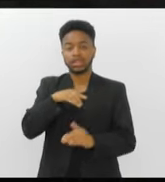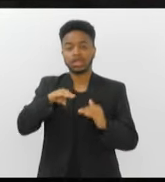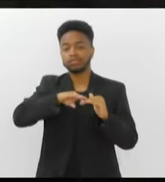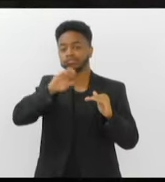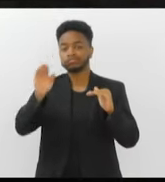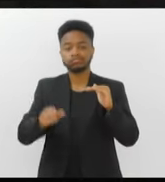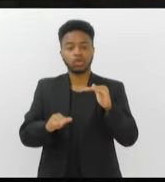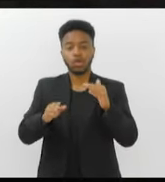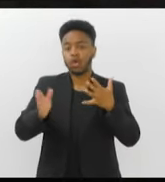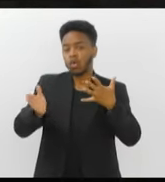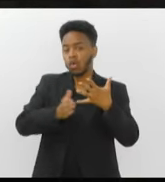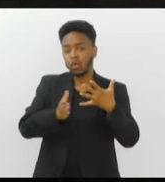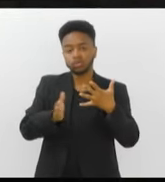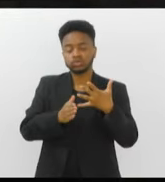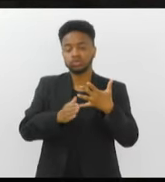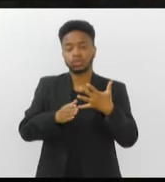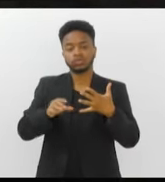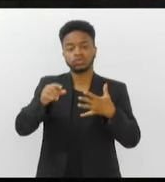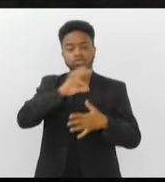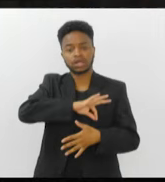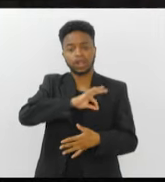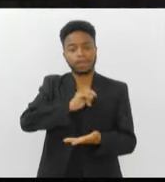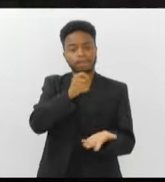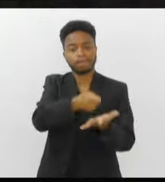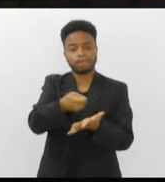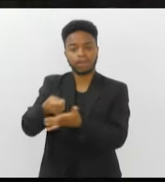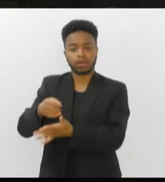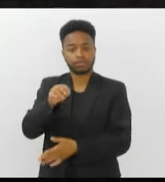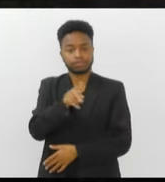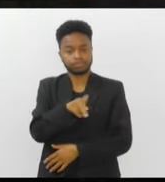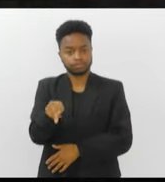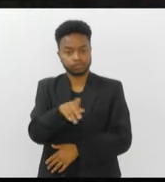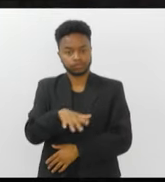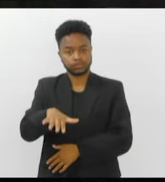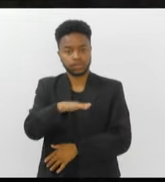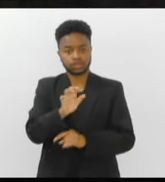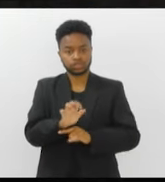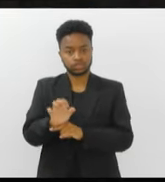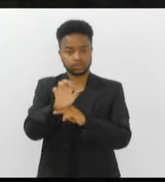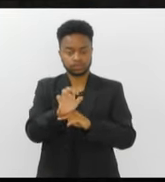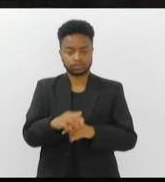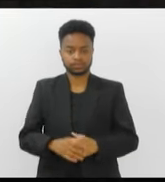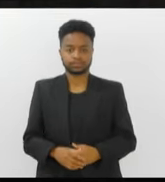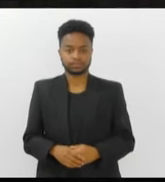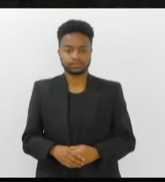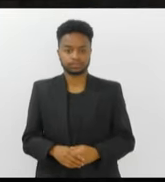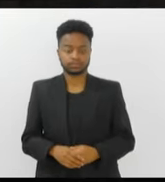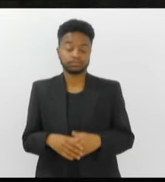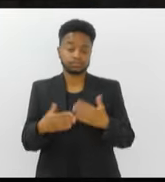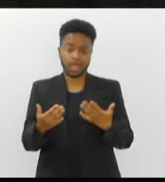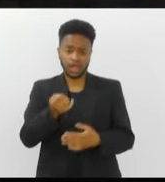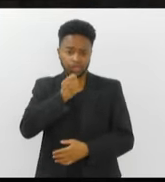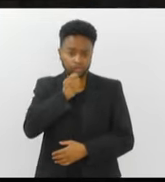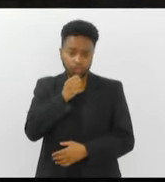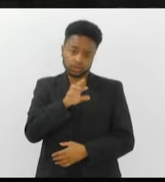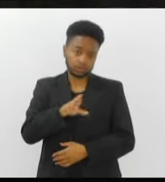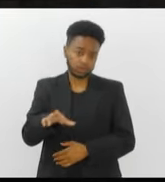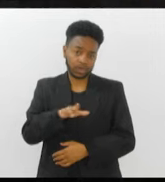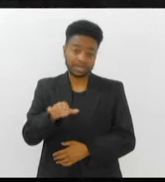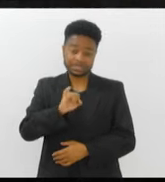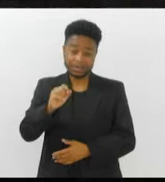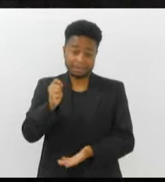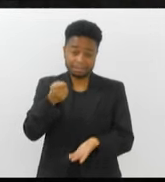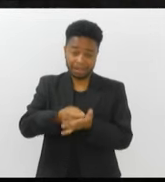em valor de salário pago aos professores da sua rede estadual. Não é por acaso que quem paga